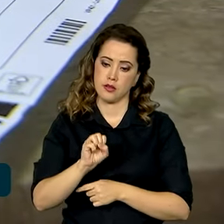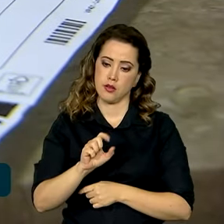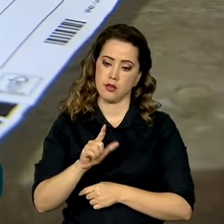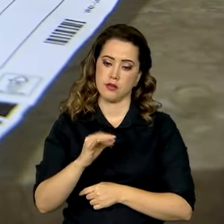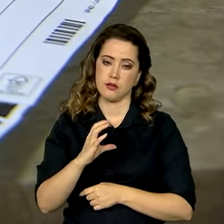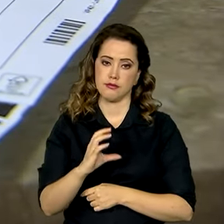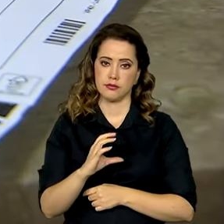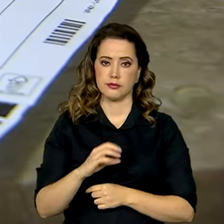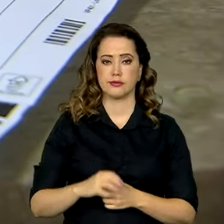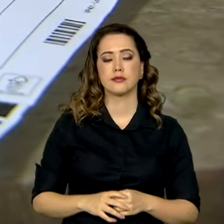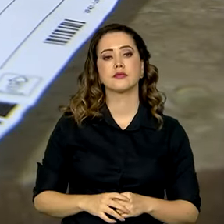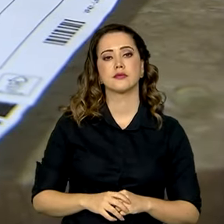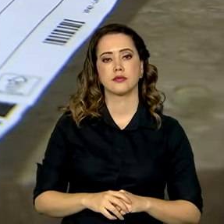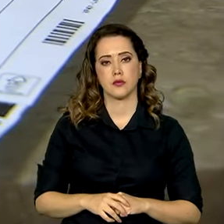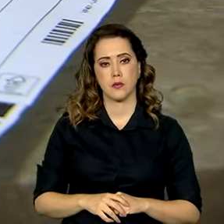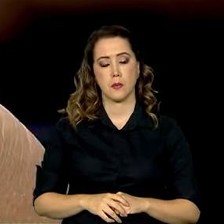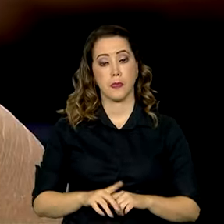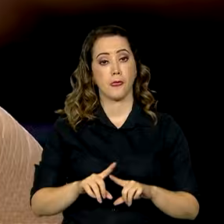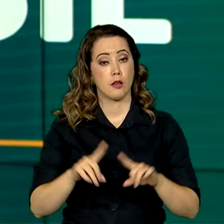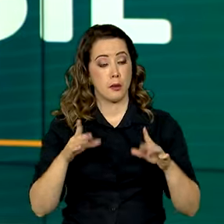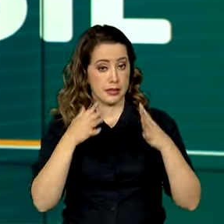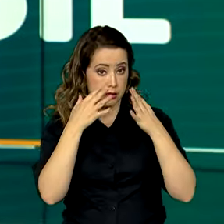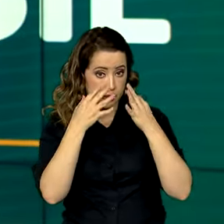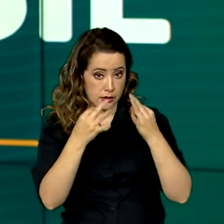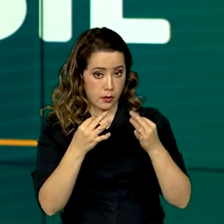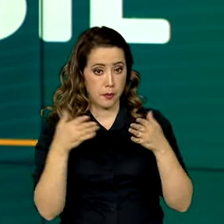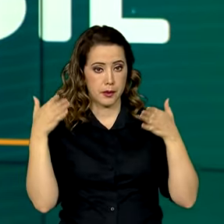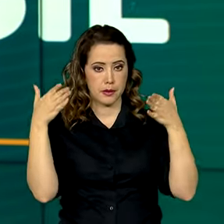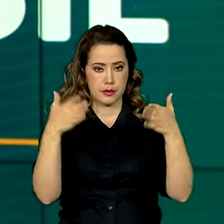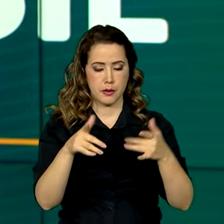taxa básica de juros do país. Mas atenção, para